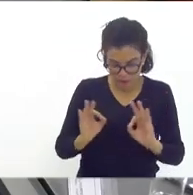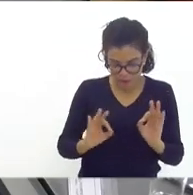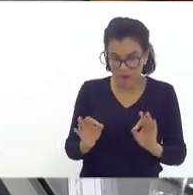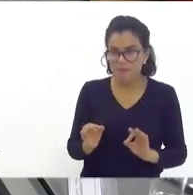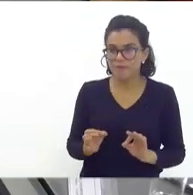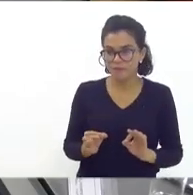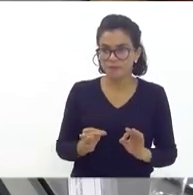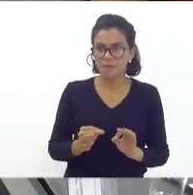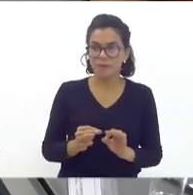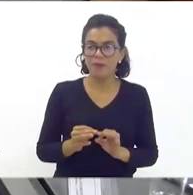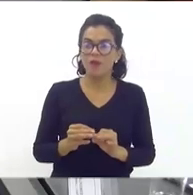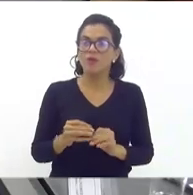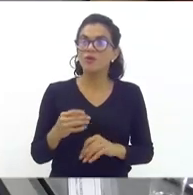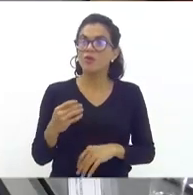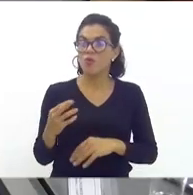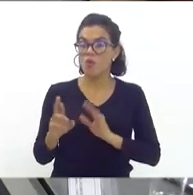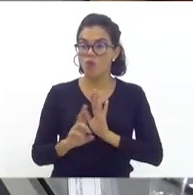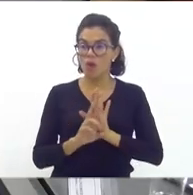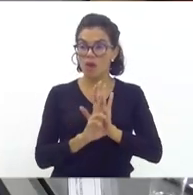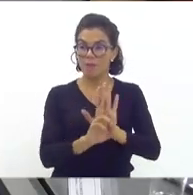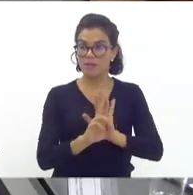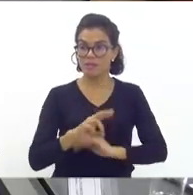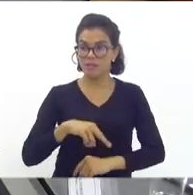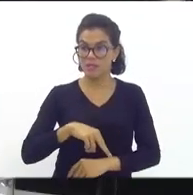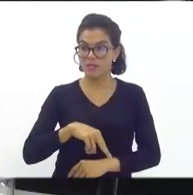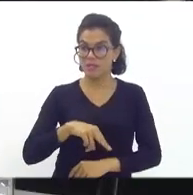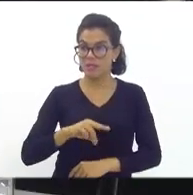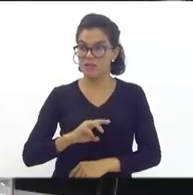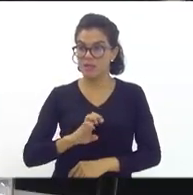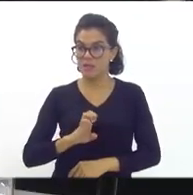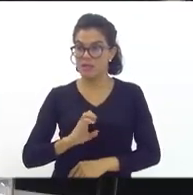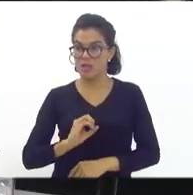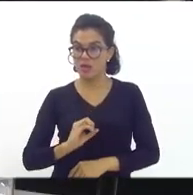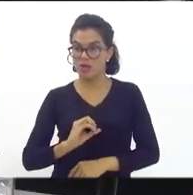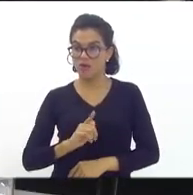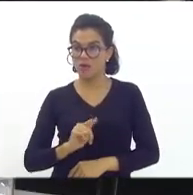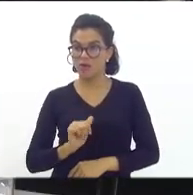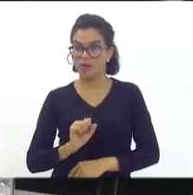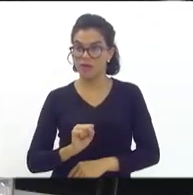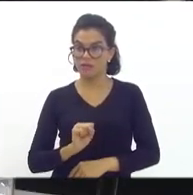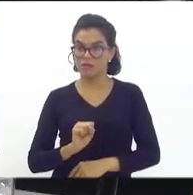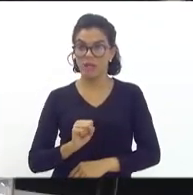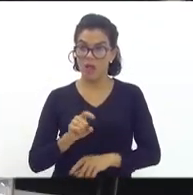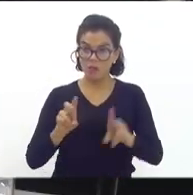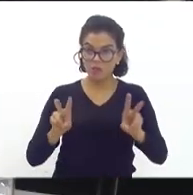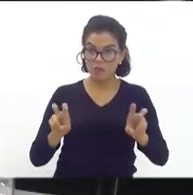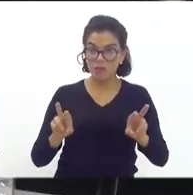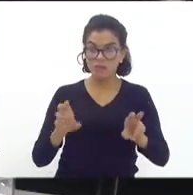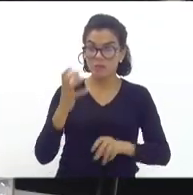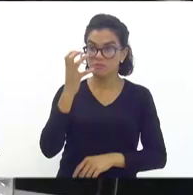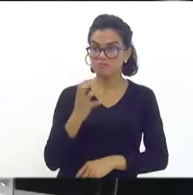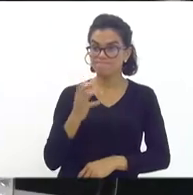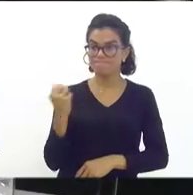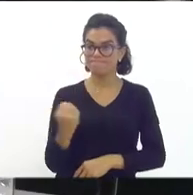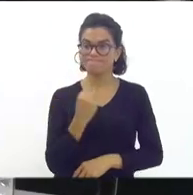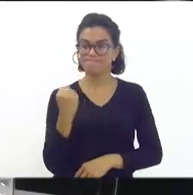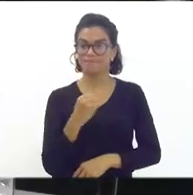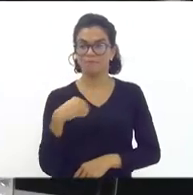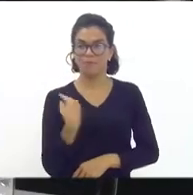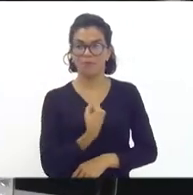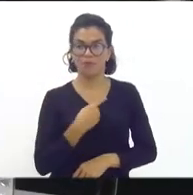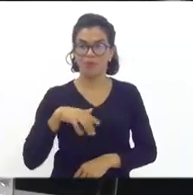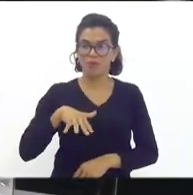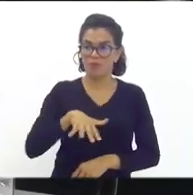do representante da neogás porque esse é um tema muito sério para nossa região então o